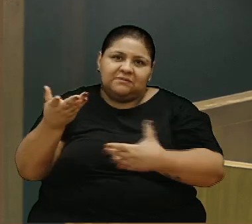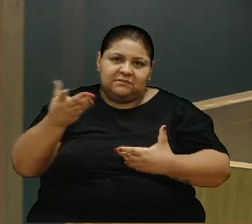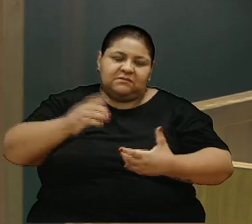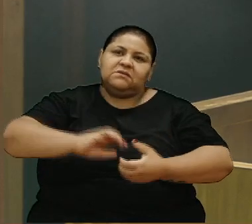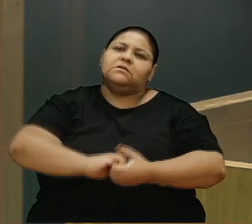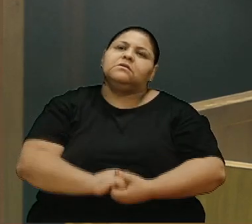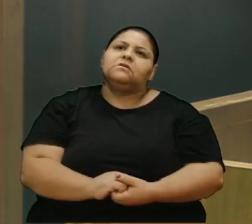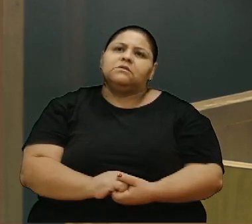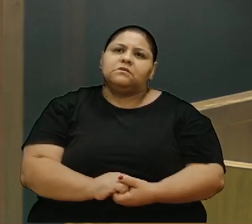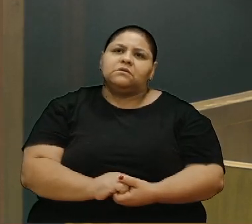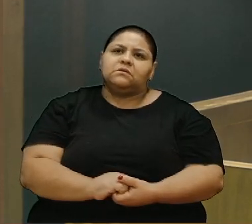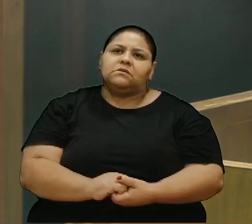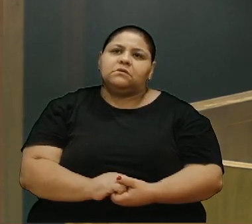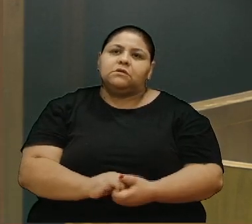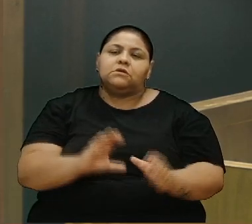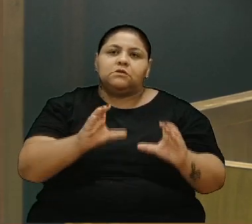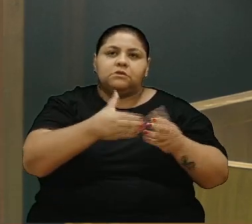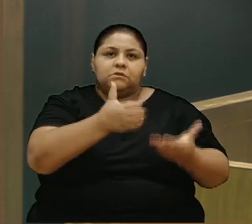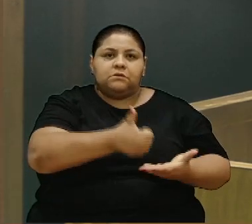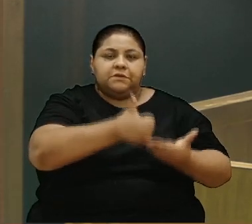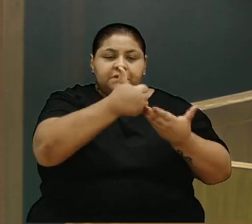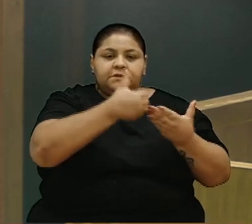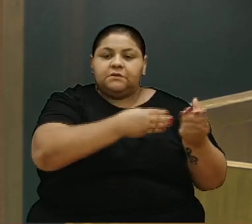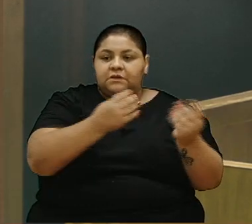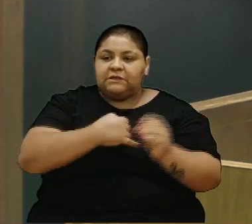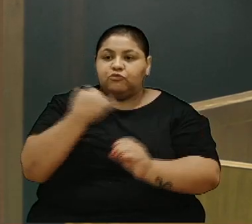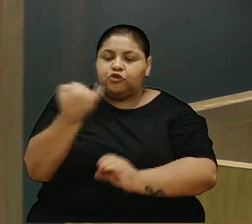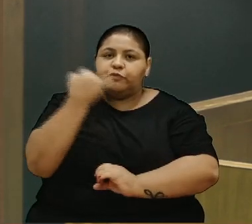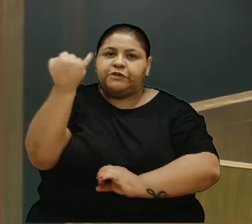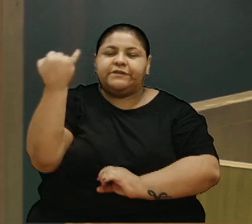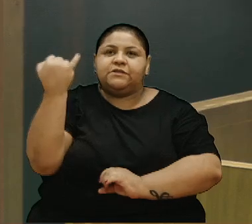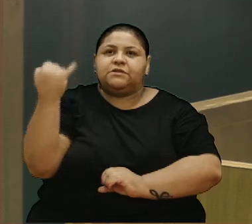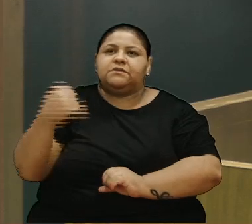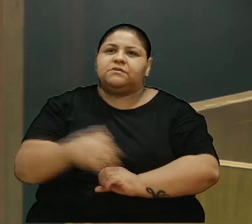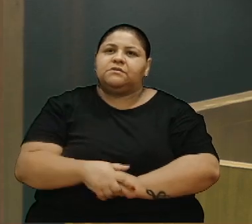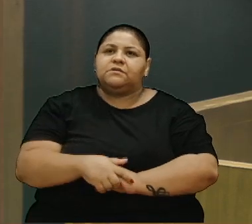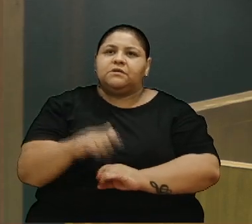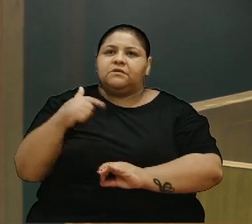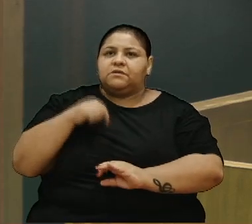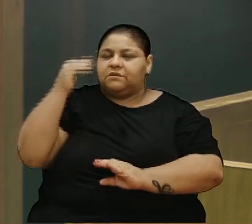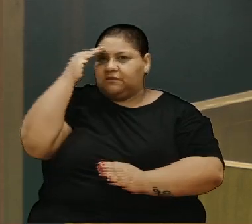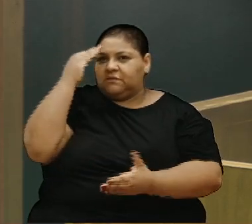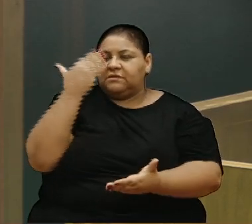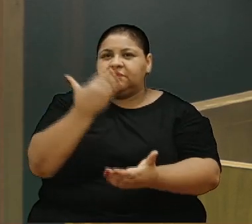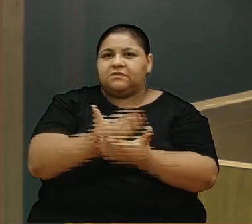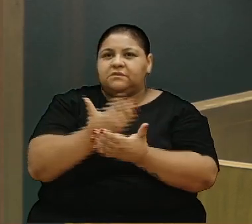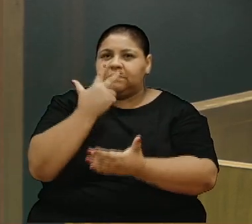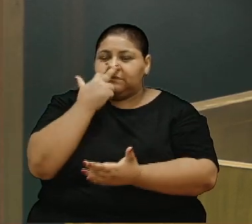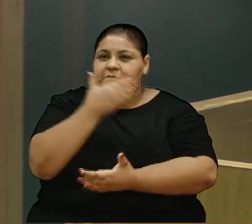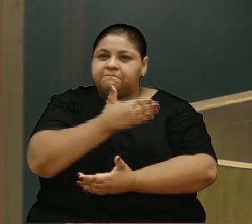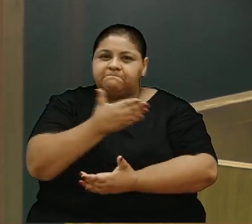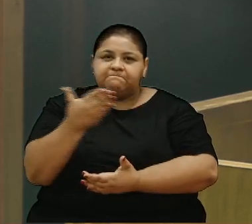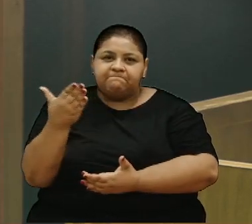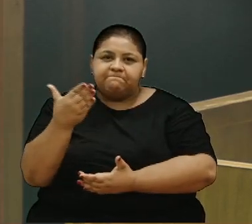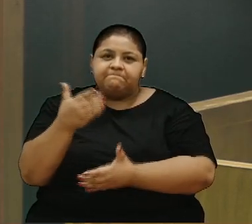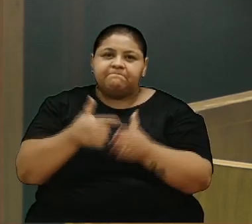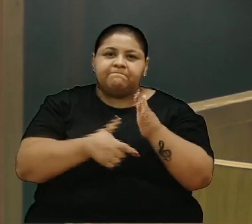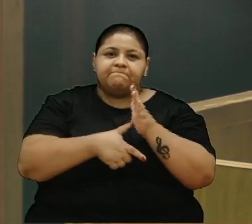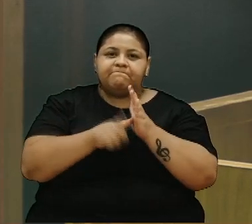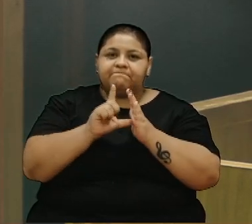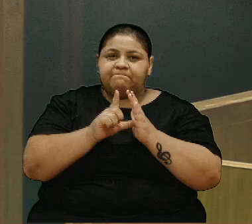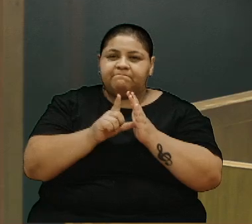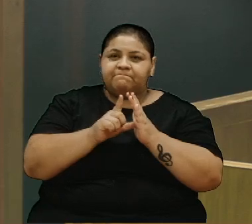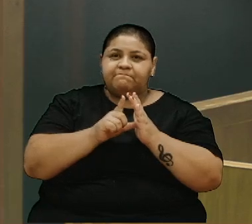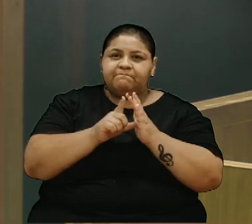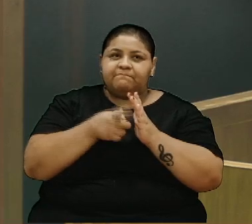Então, essa frente parlamentar ela é de extrema importância. Eu acredito, assim como os colegas que me antecederam, a